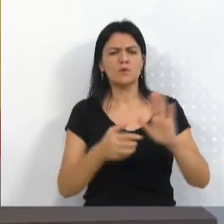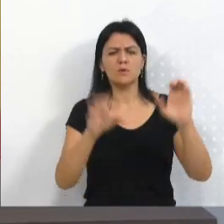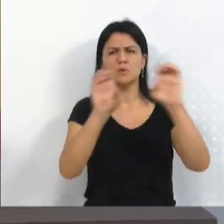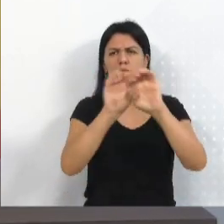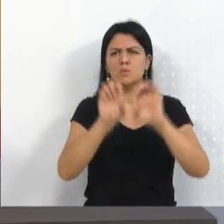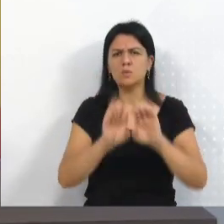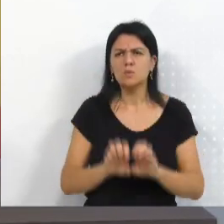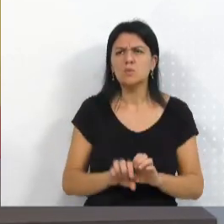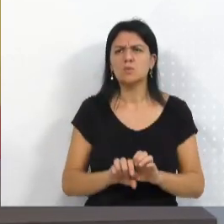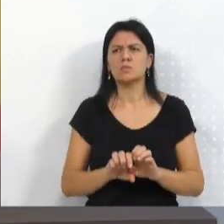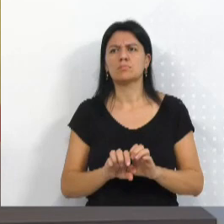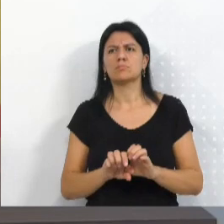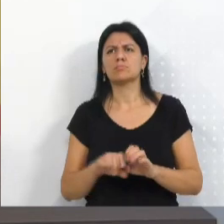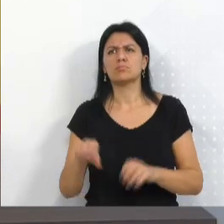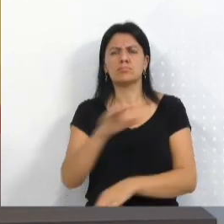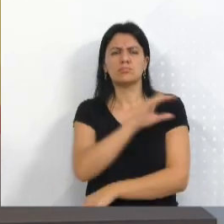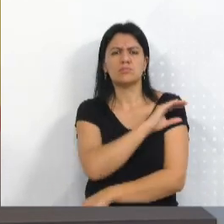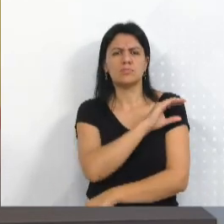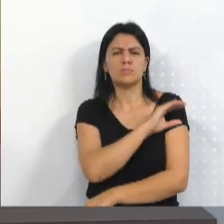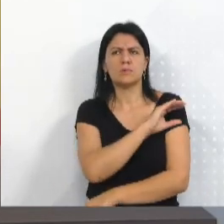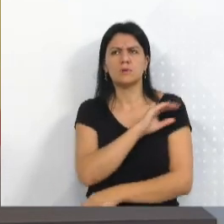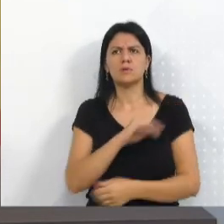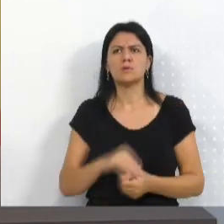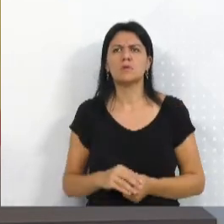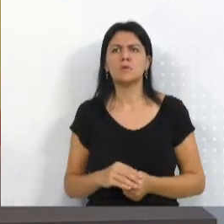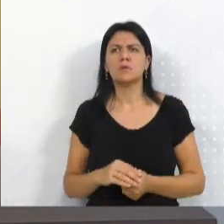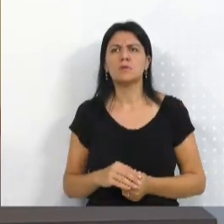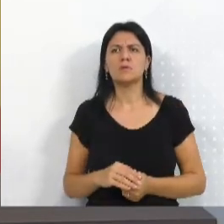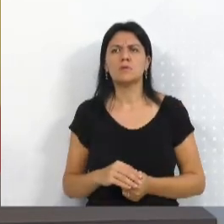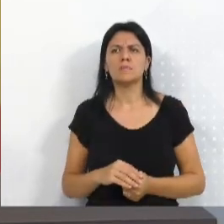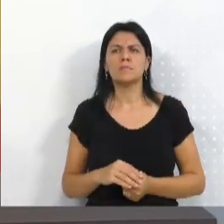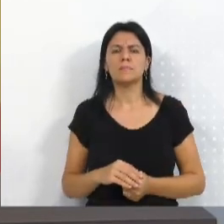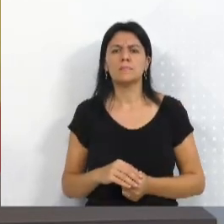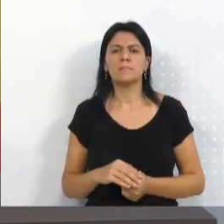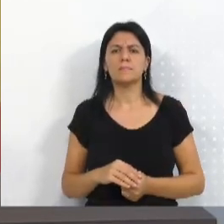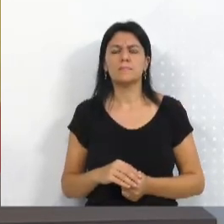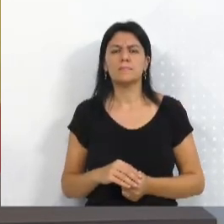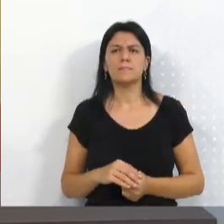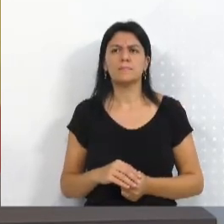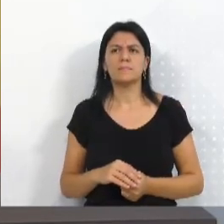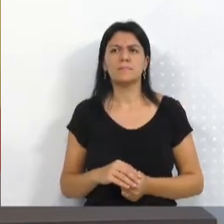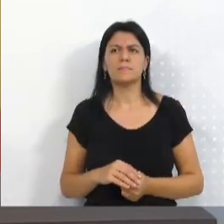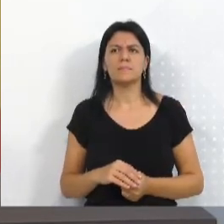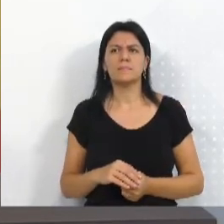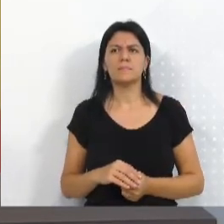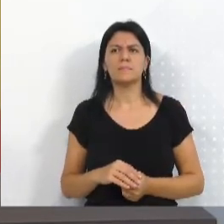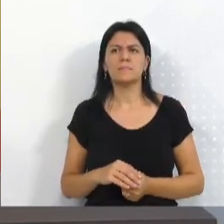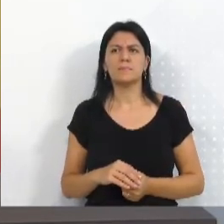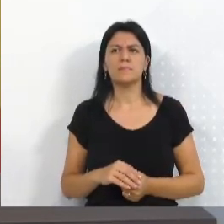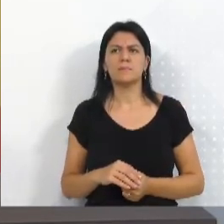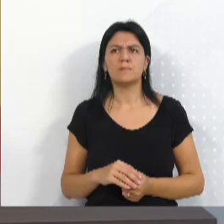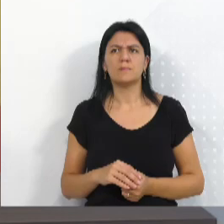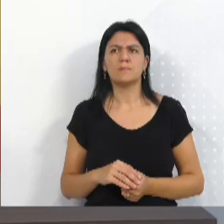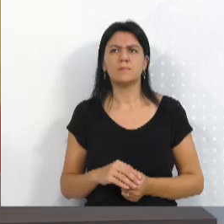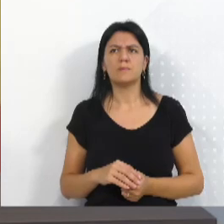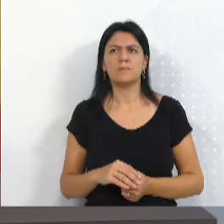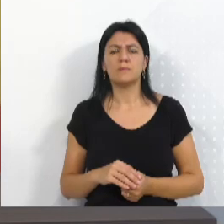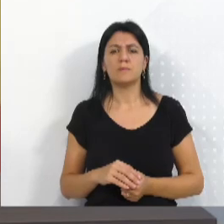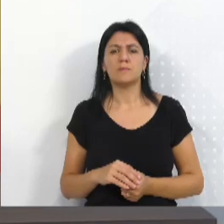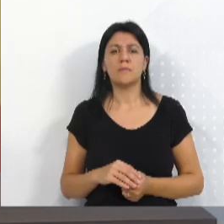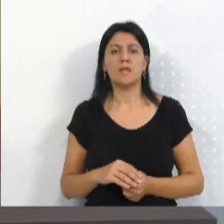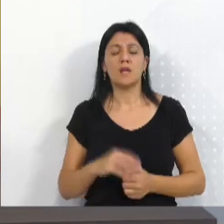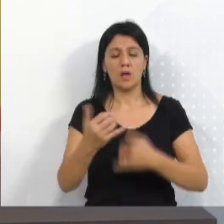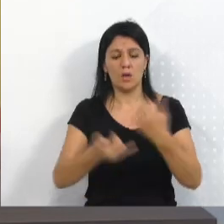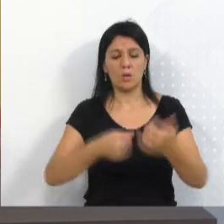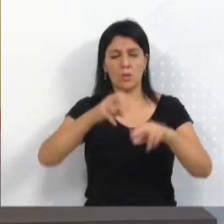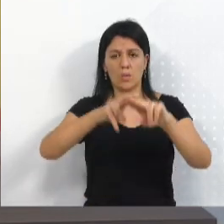do ci e a o que ela trouxe para mim foi o seguinte o Jardim das crianças o